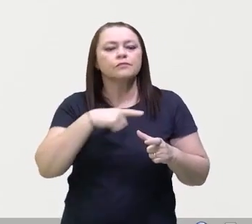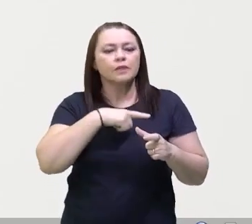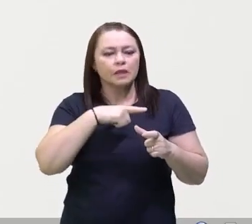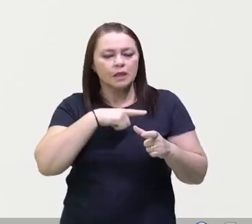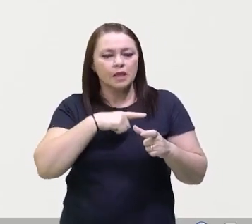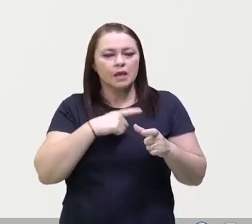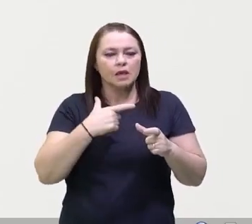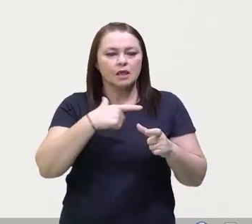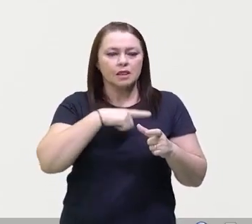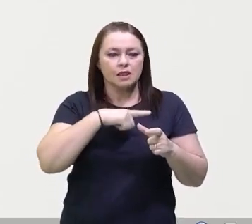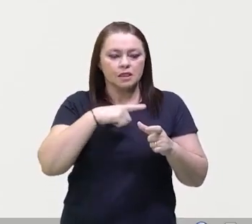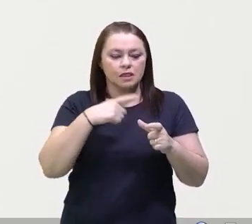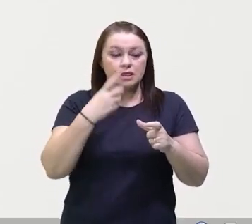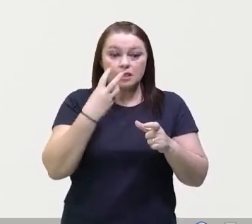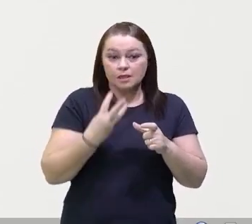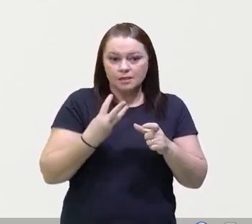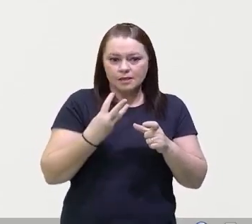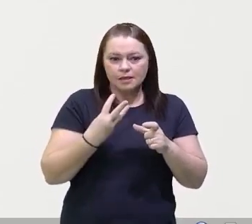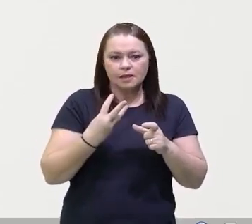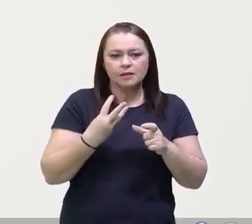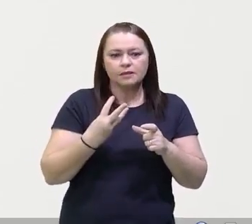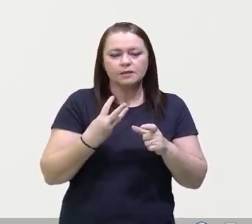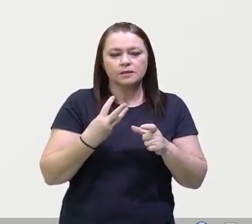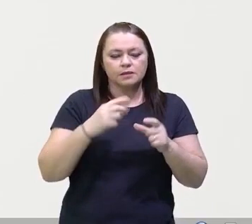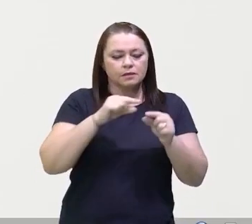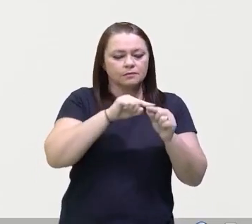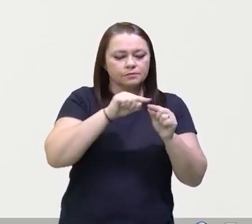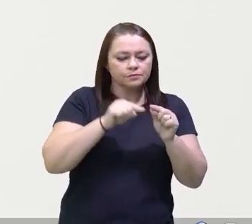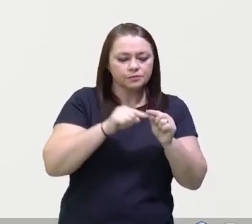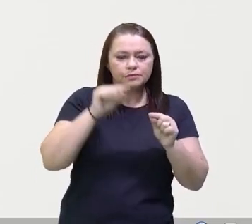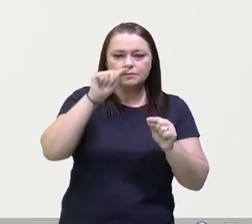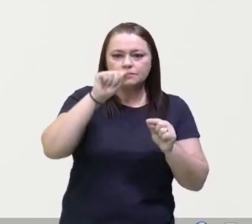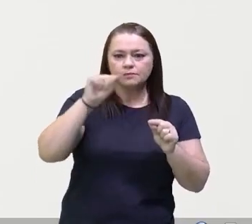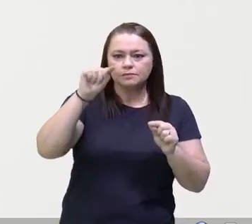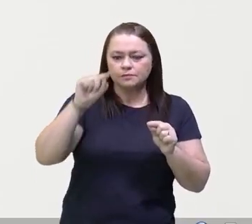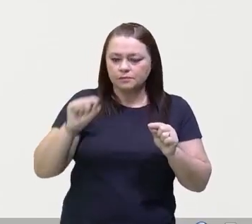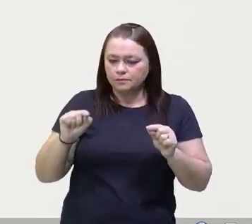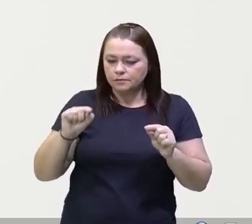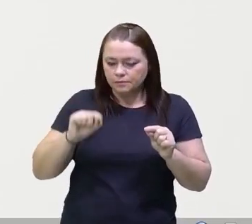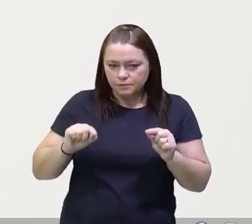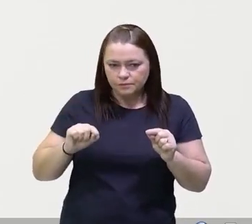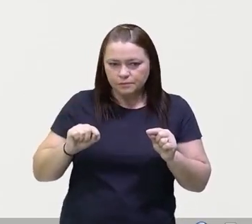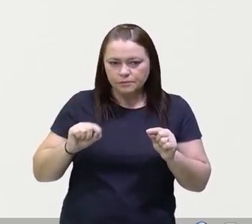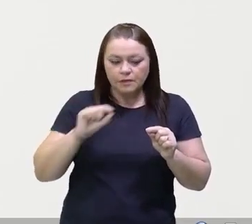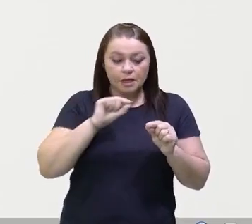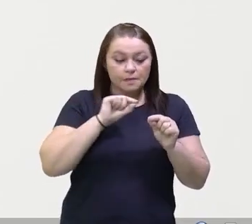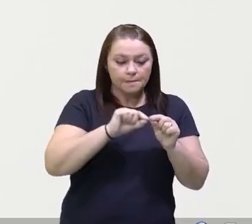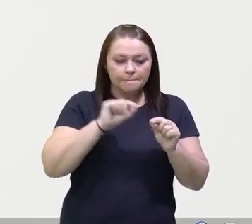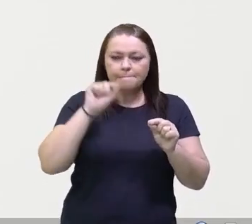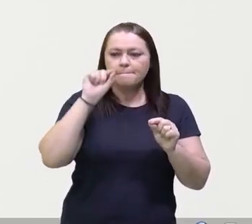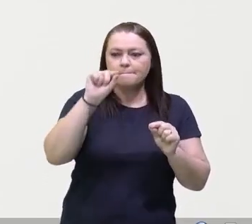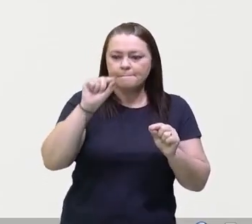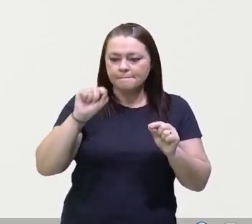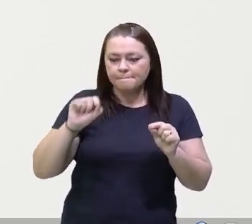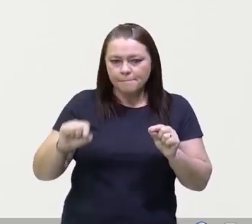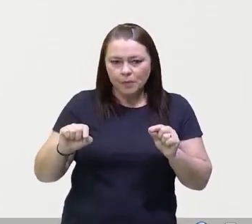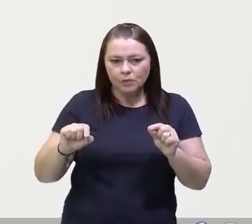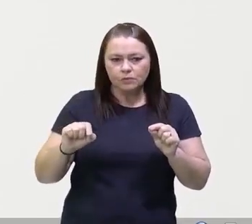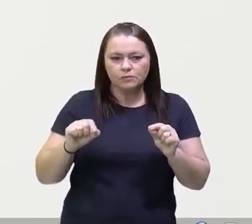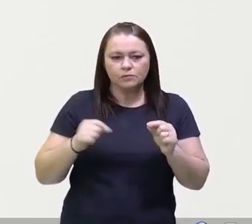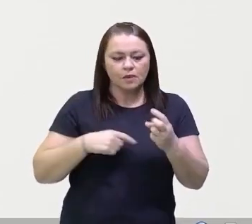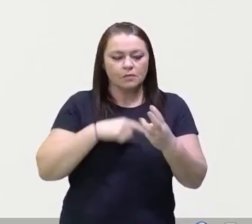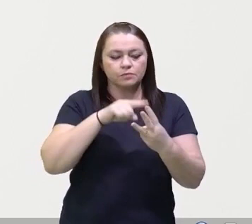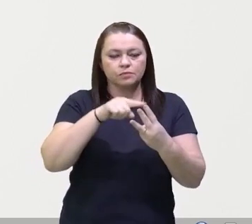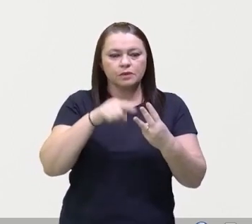3 ângulos e também 3 vértices. Tá certo? 3 lados, 3 ângulos